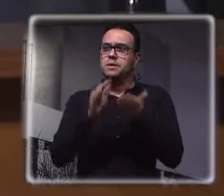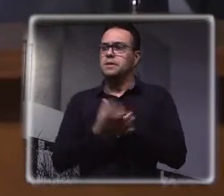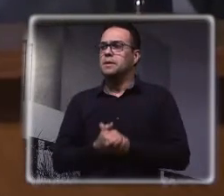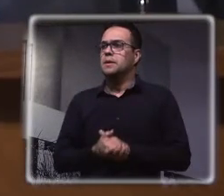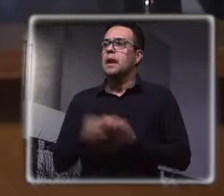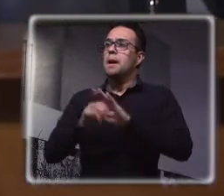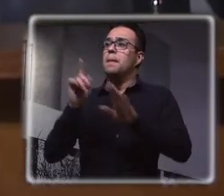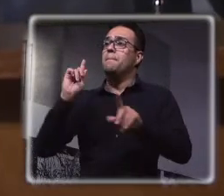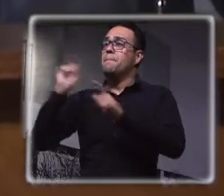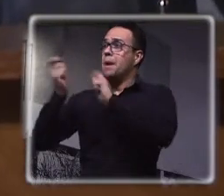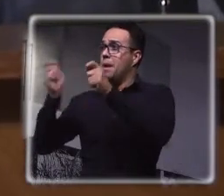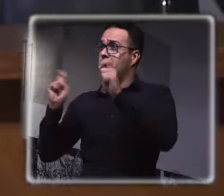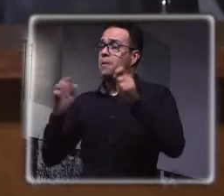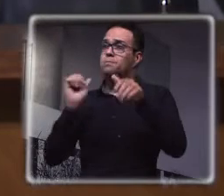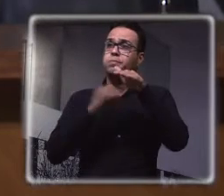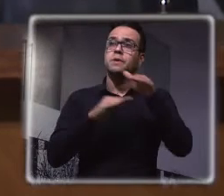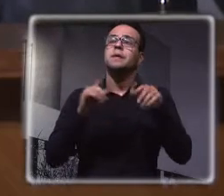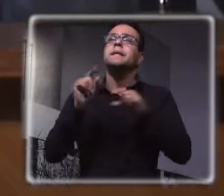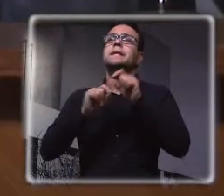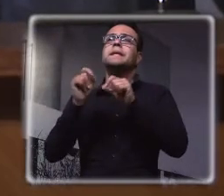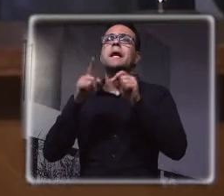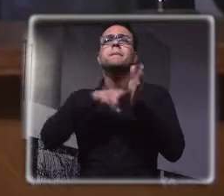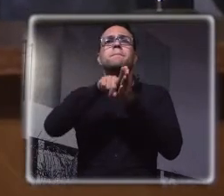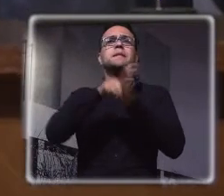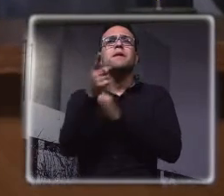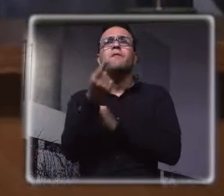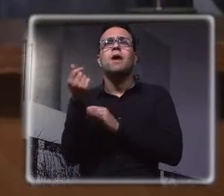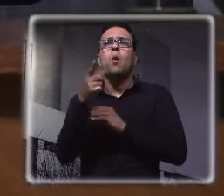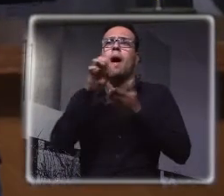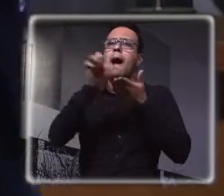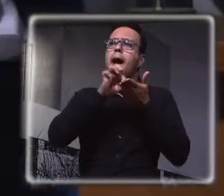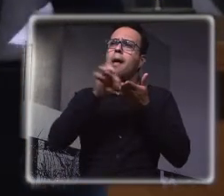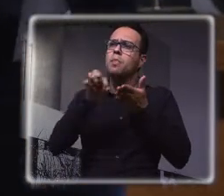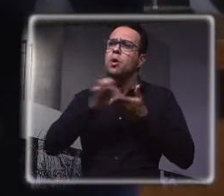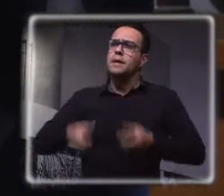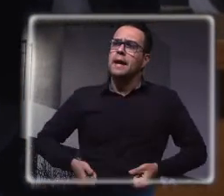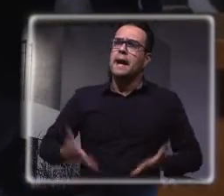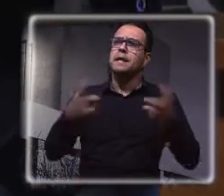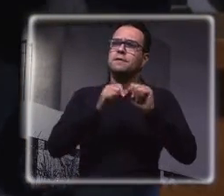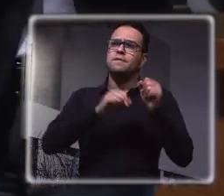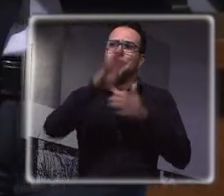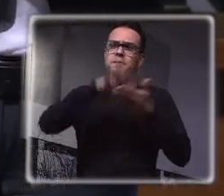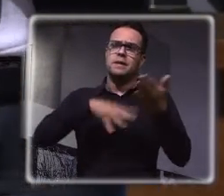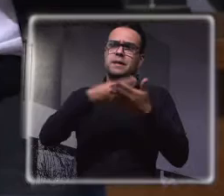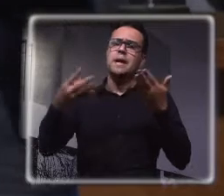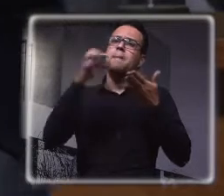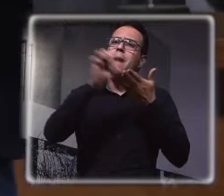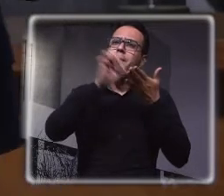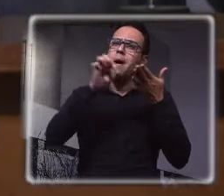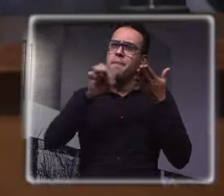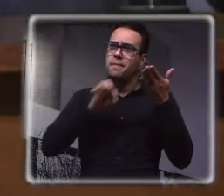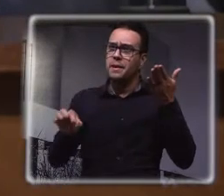outras contas? Quem consulta, quem faz pesquisa de preço? Quem anota o que gasta? Quem tem planilha? Quem anota no